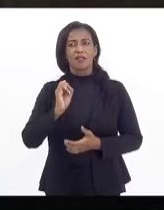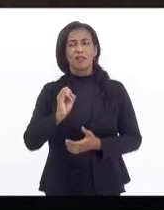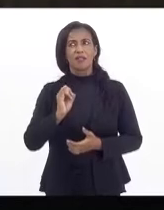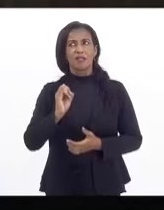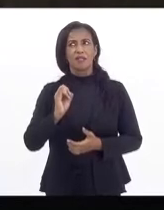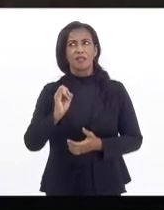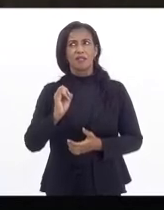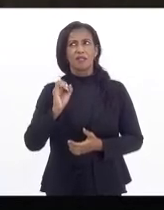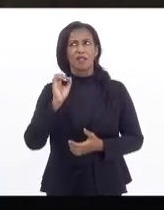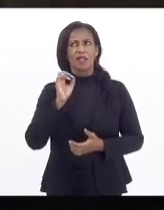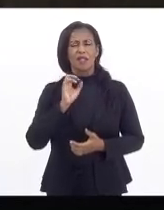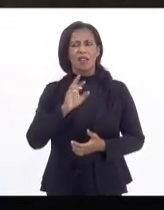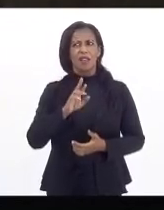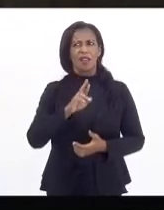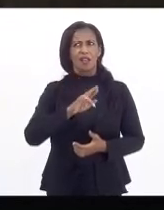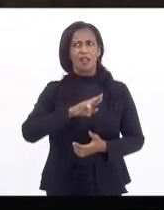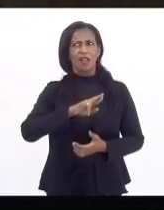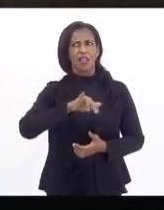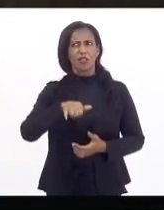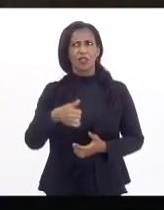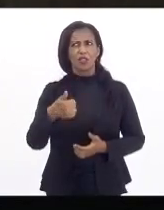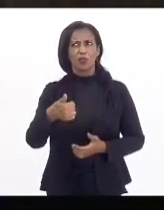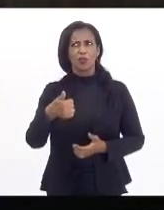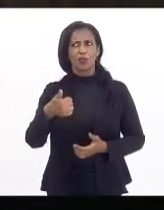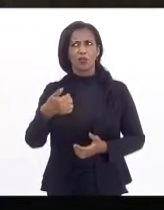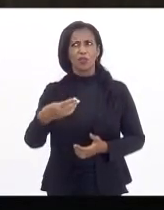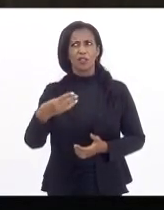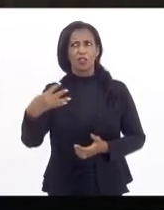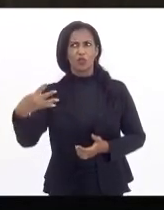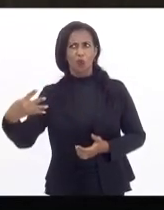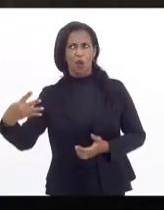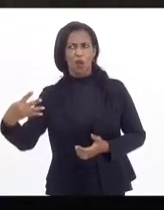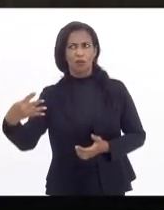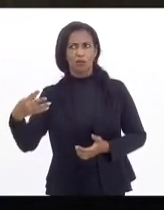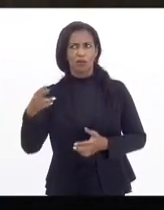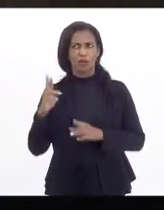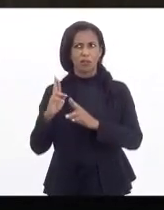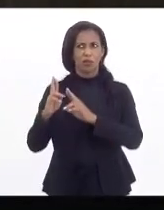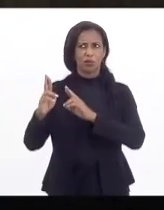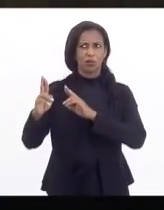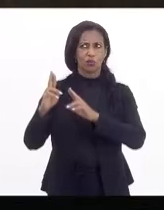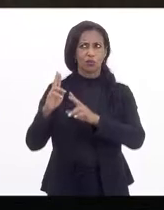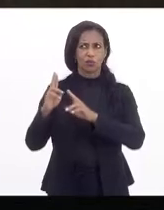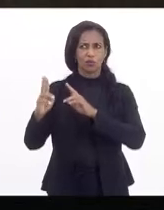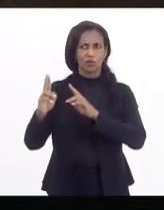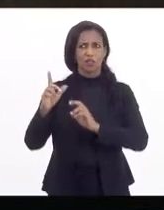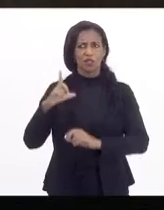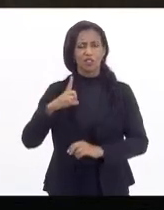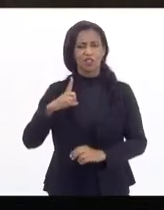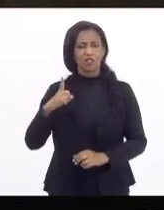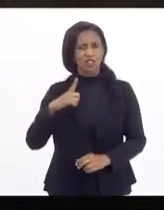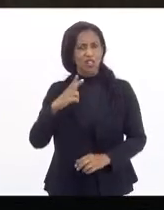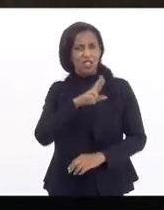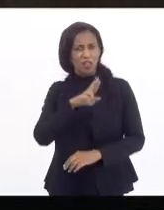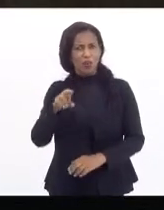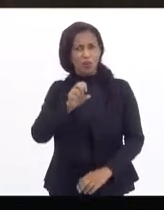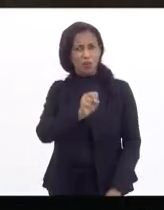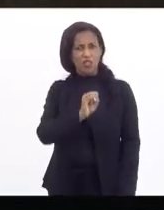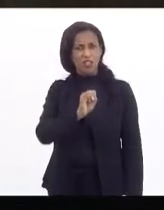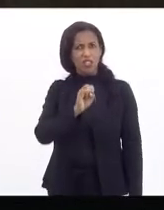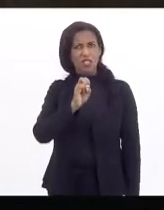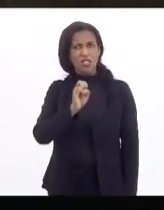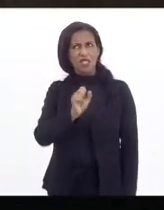a RJ134, que é o acesso a São José do Vale do Rio Preto, já se chama Silveira da Mota.